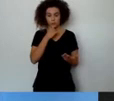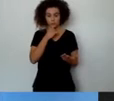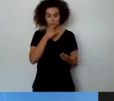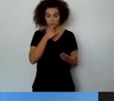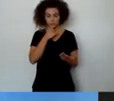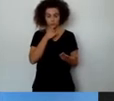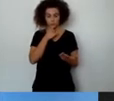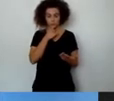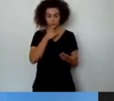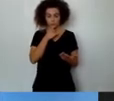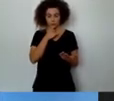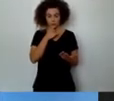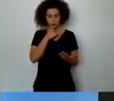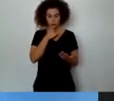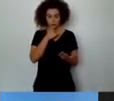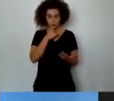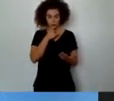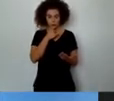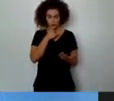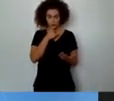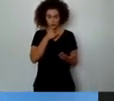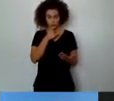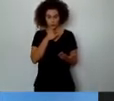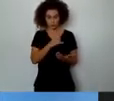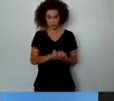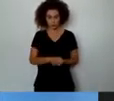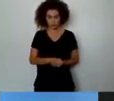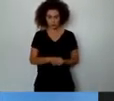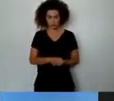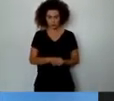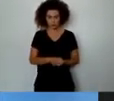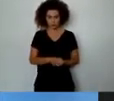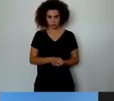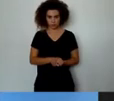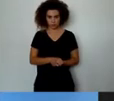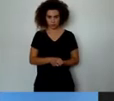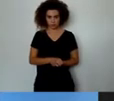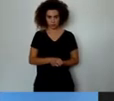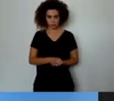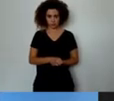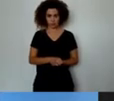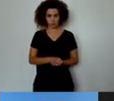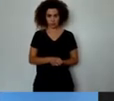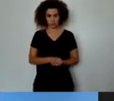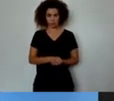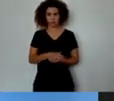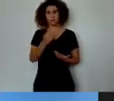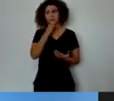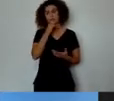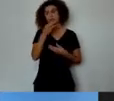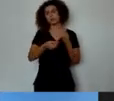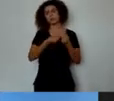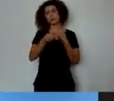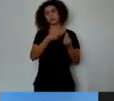preto, eu ouvi uma coisa assim, tinha que ser preto para poder falar isso, como se essa frase, assim, todas as pessoas negras tivessem o